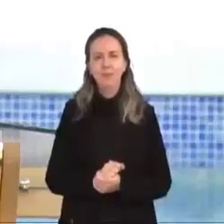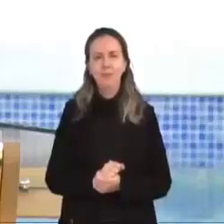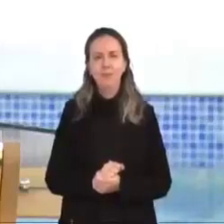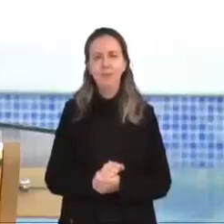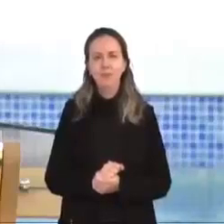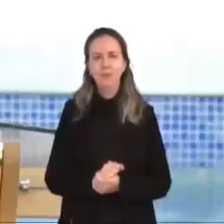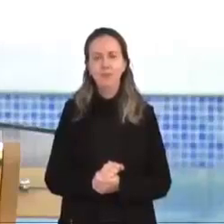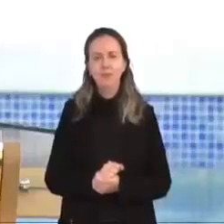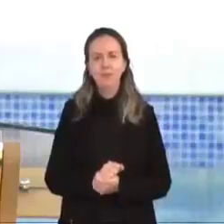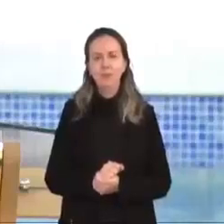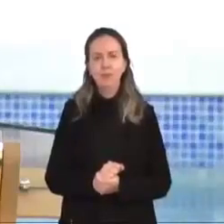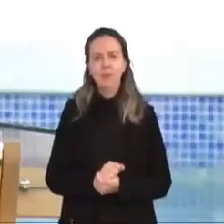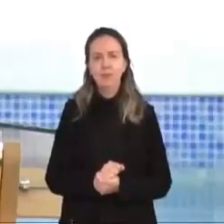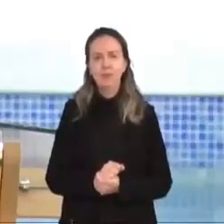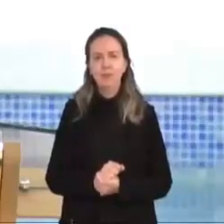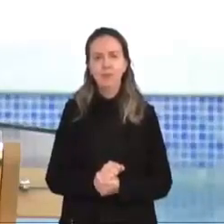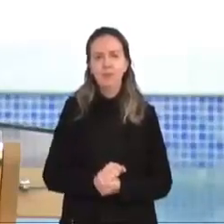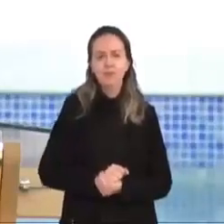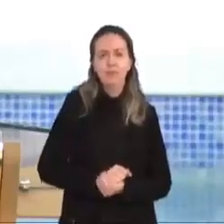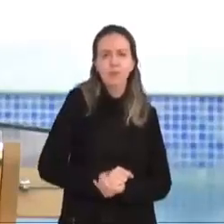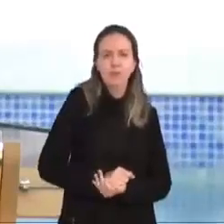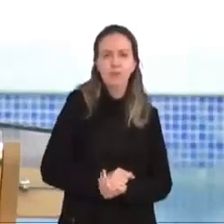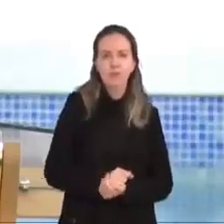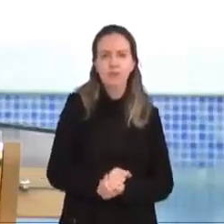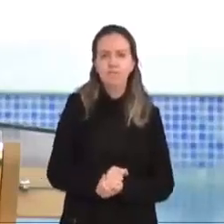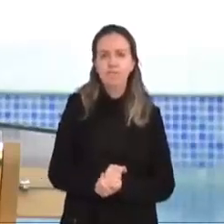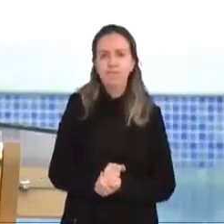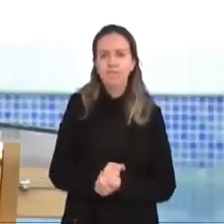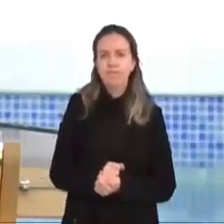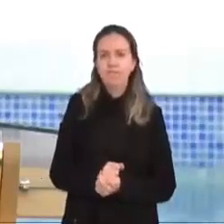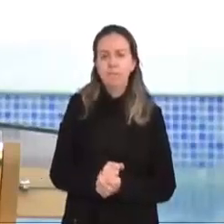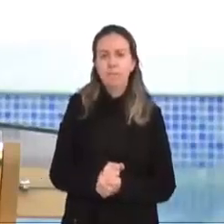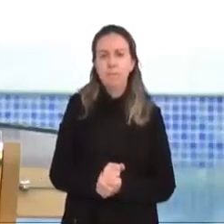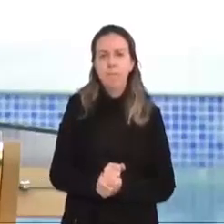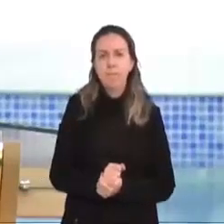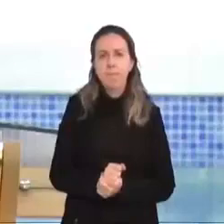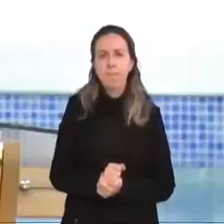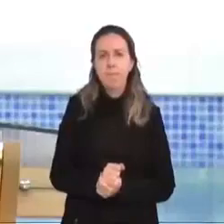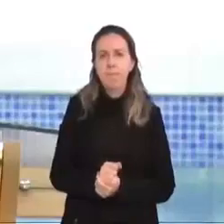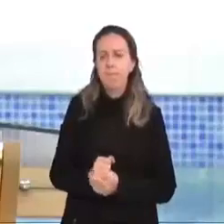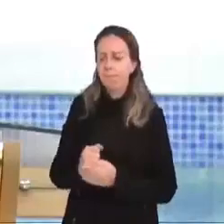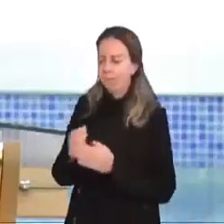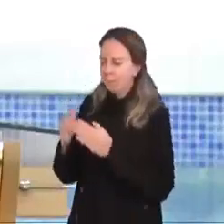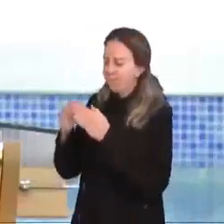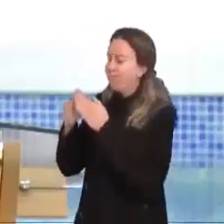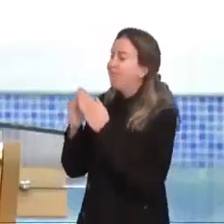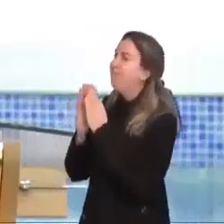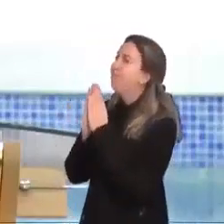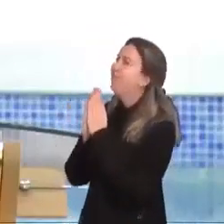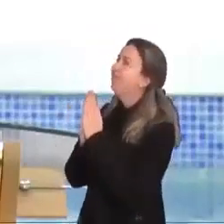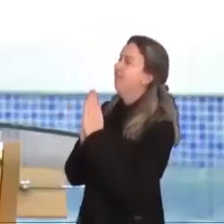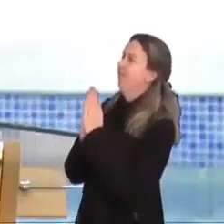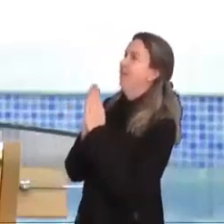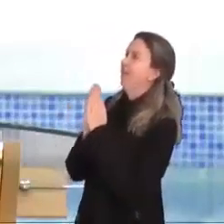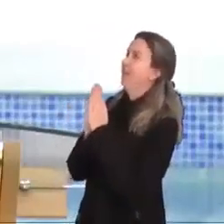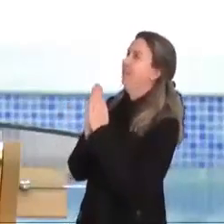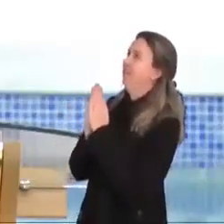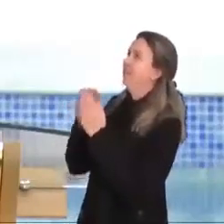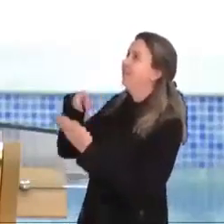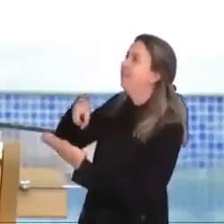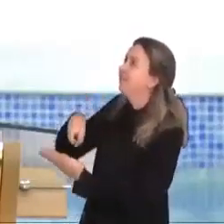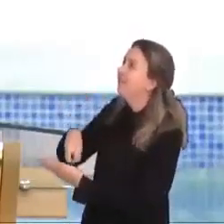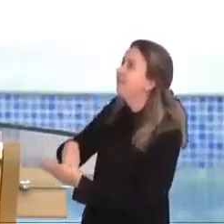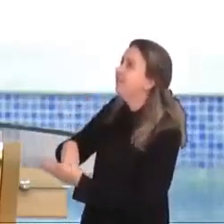vez, estando ele, olha outro detalhe, ainda. Então